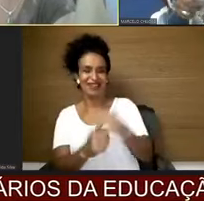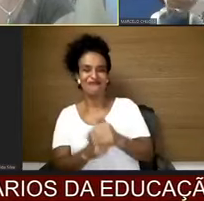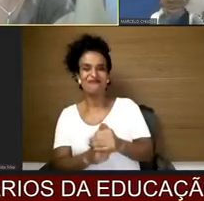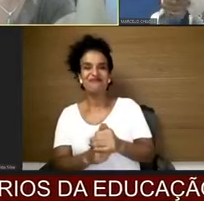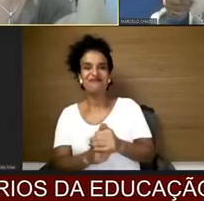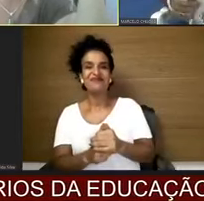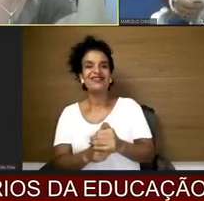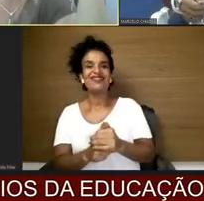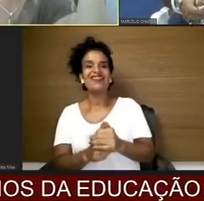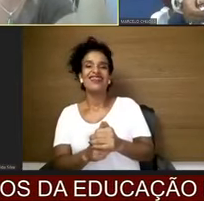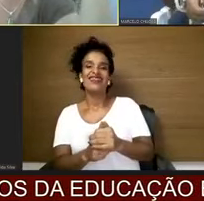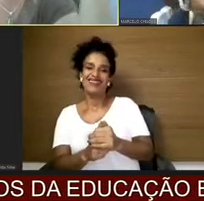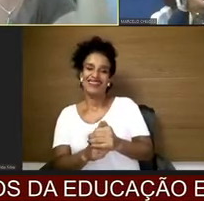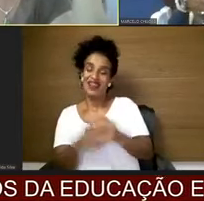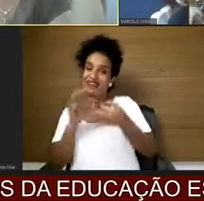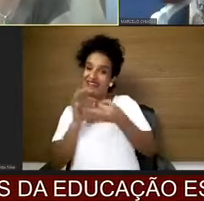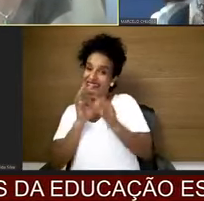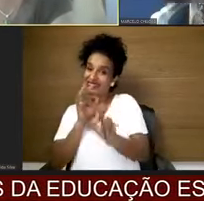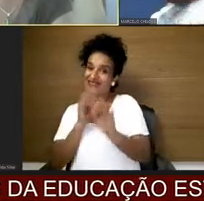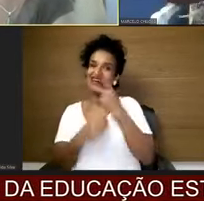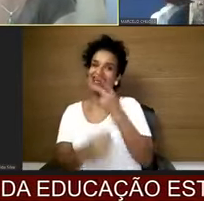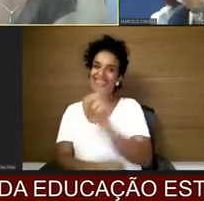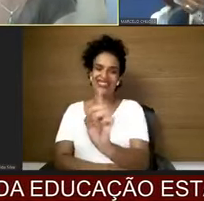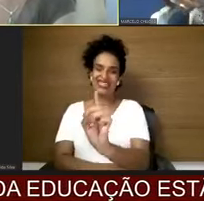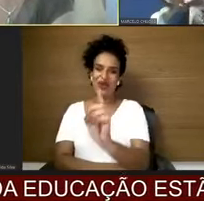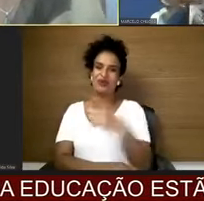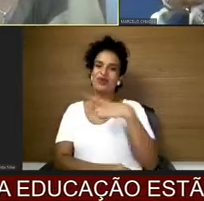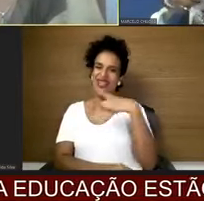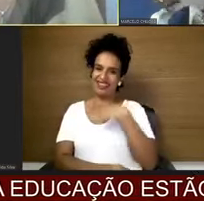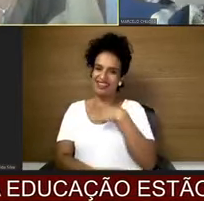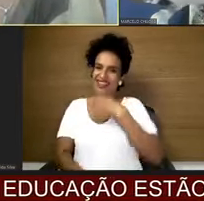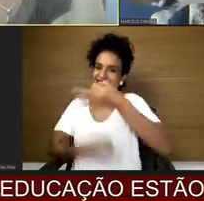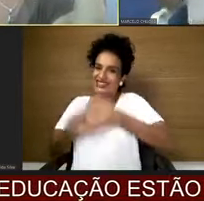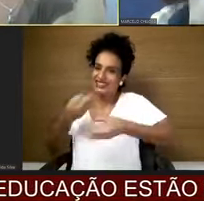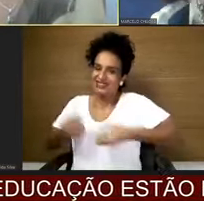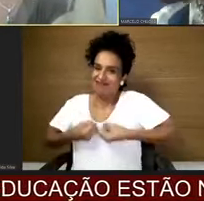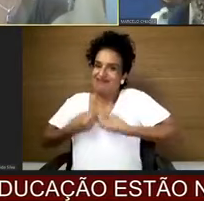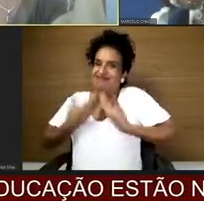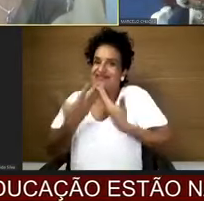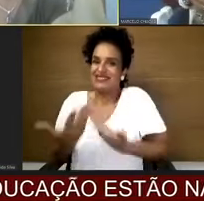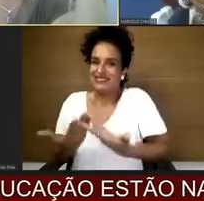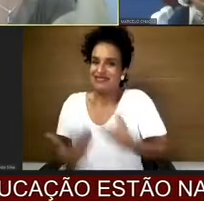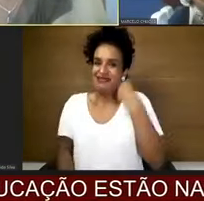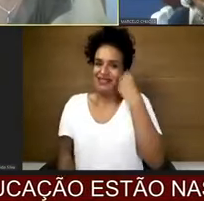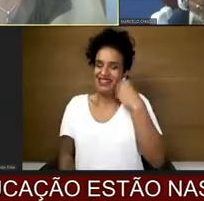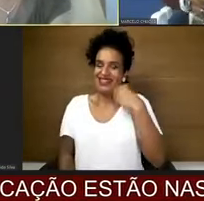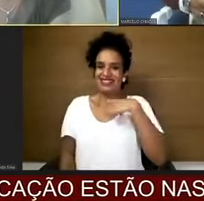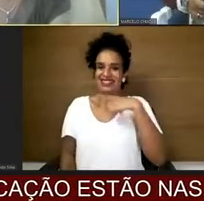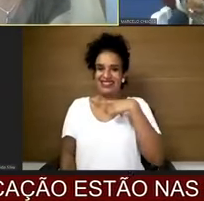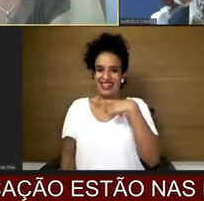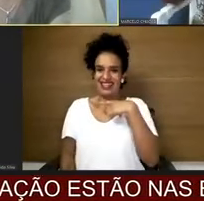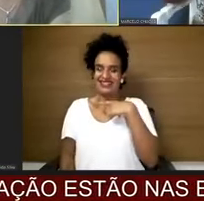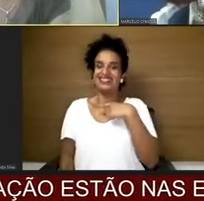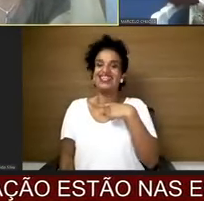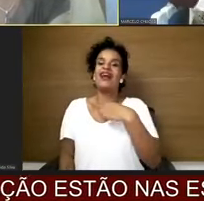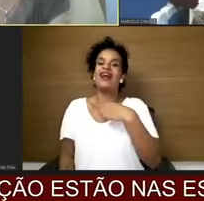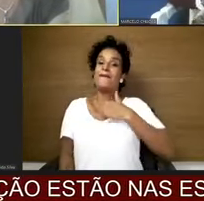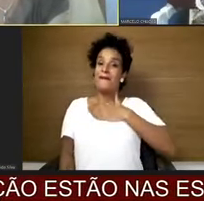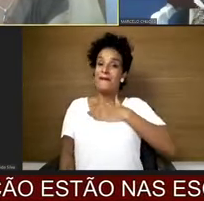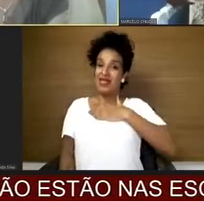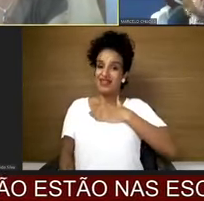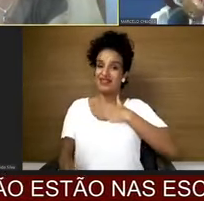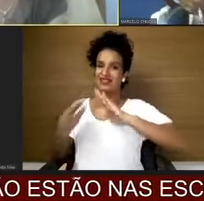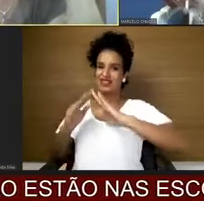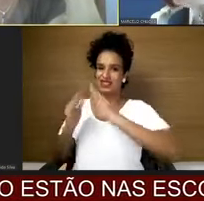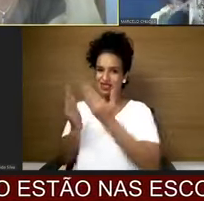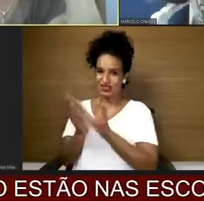não posso falar muito disso, porque senão tenho relatos, como falei para você. Nesse caso, na minha escola, por exemplo, é uma